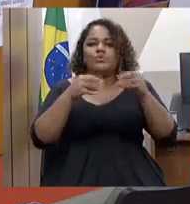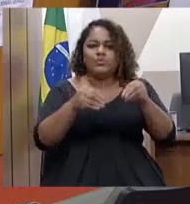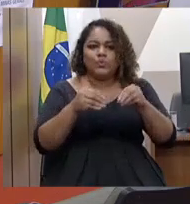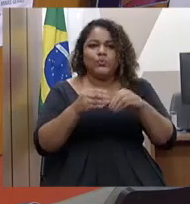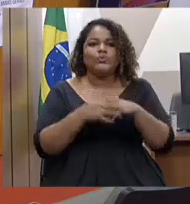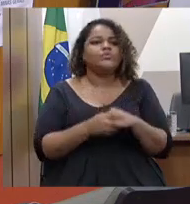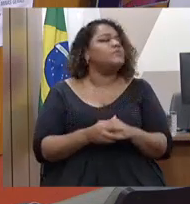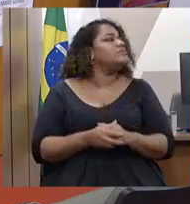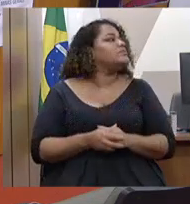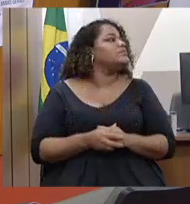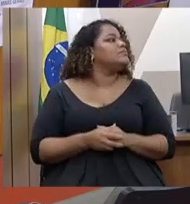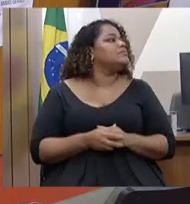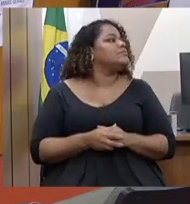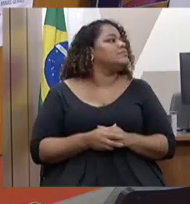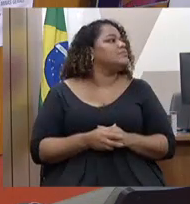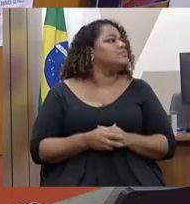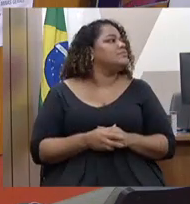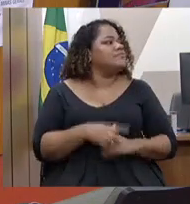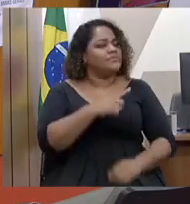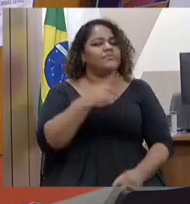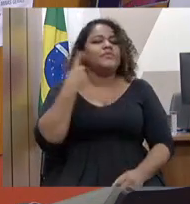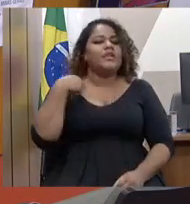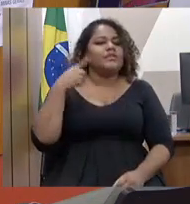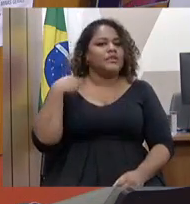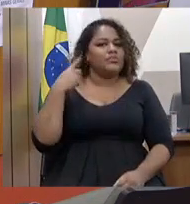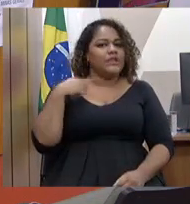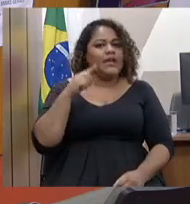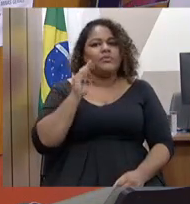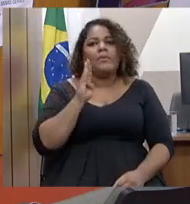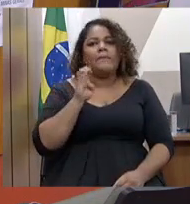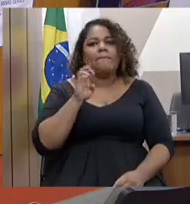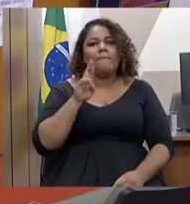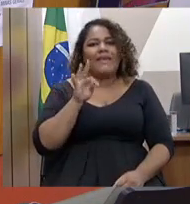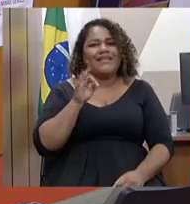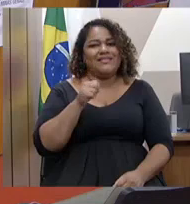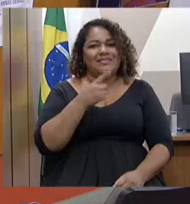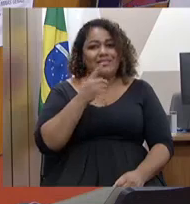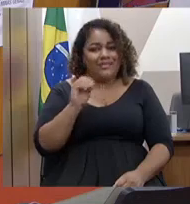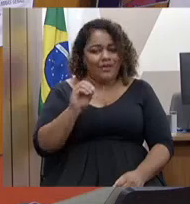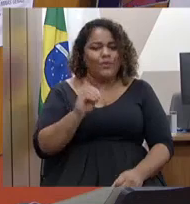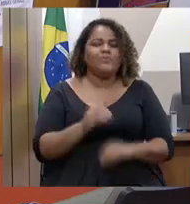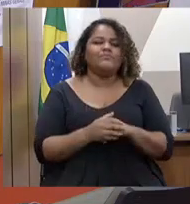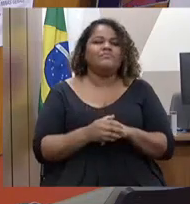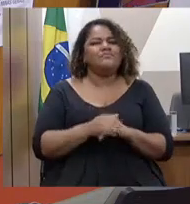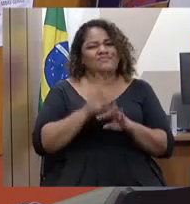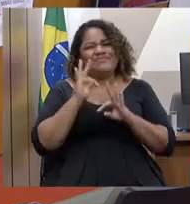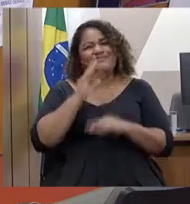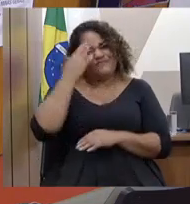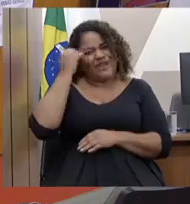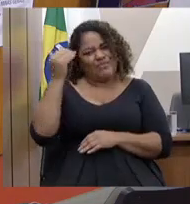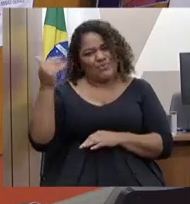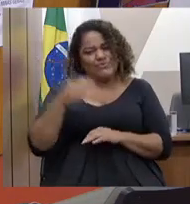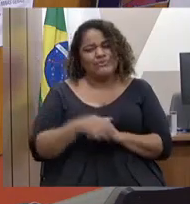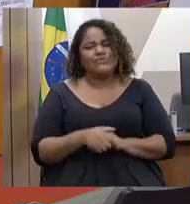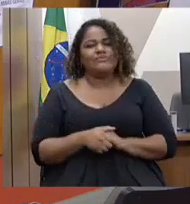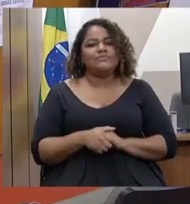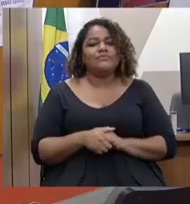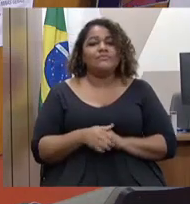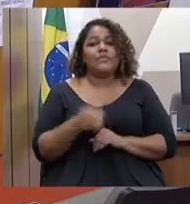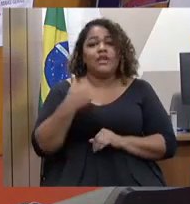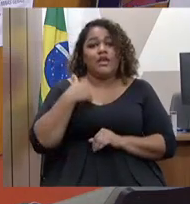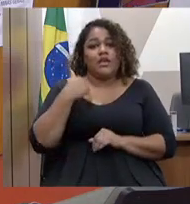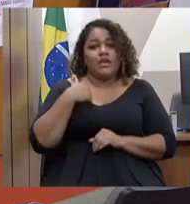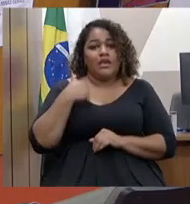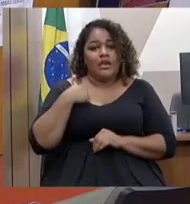Betão conhecido embora a minha formação eu sou Desembargador a 14